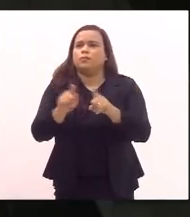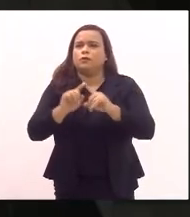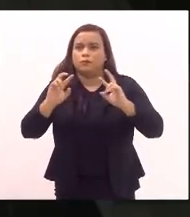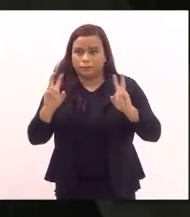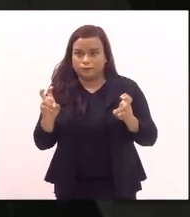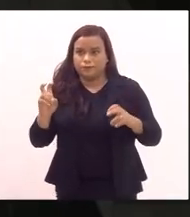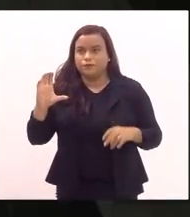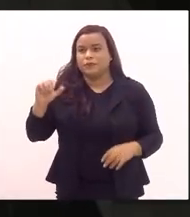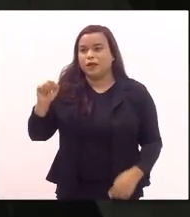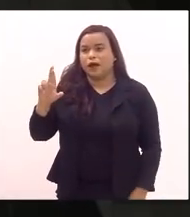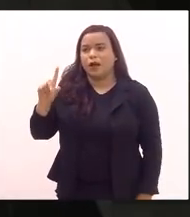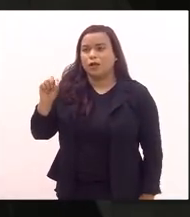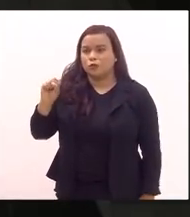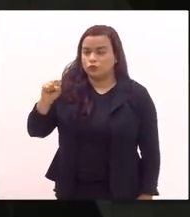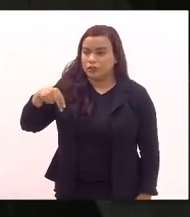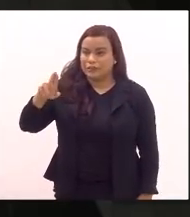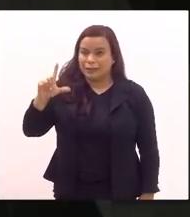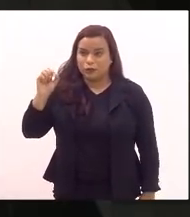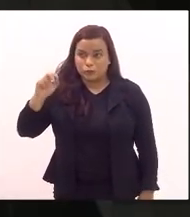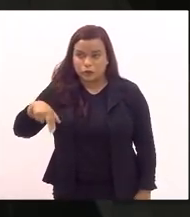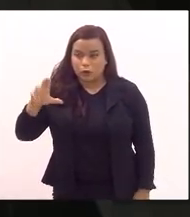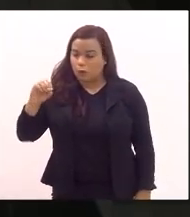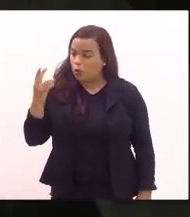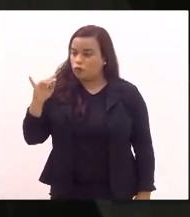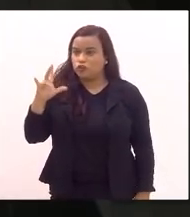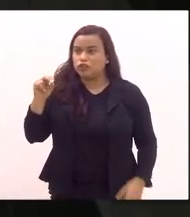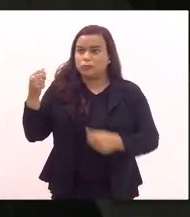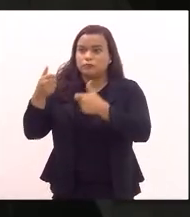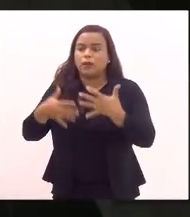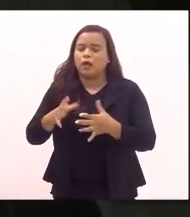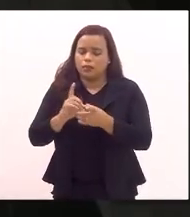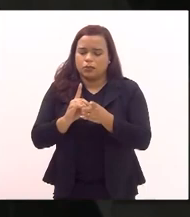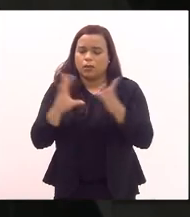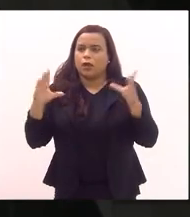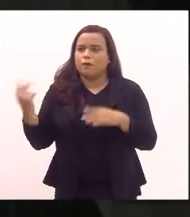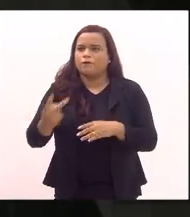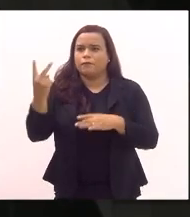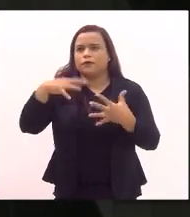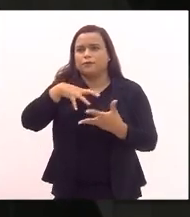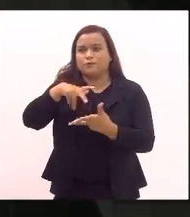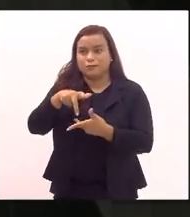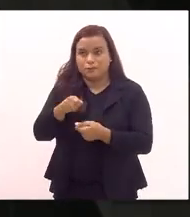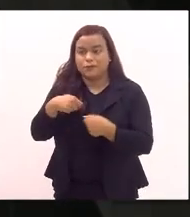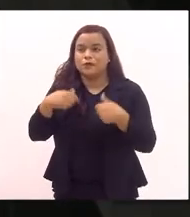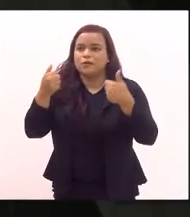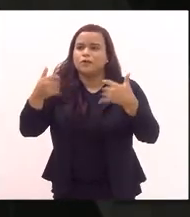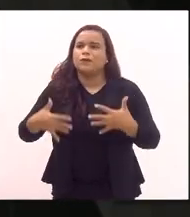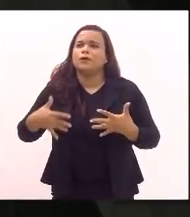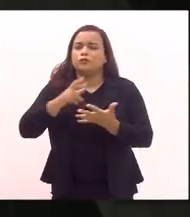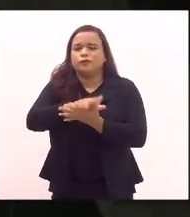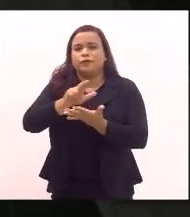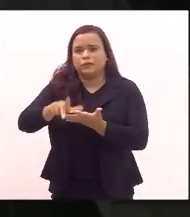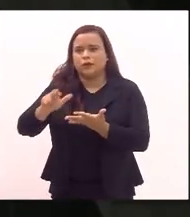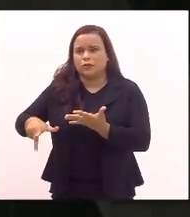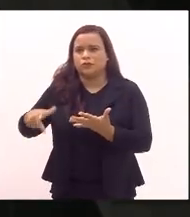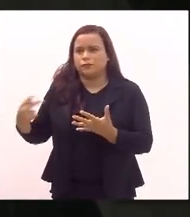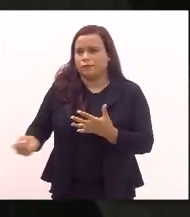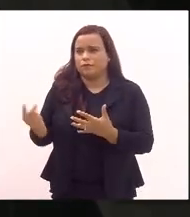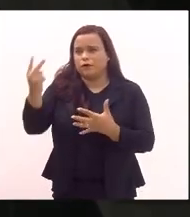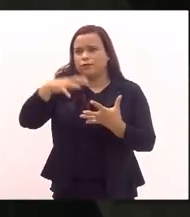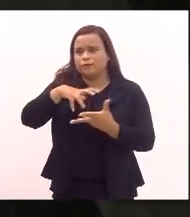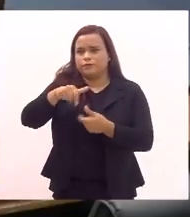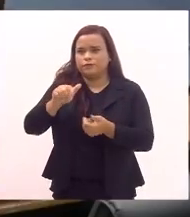com Carlos Nelson Coutinho que escreveram a democracia como valor Universal eu falo da diversidade como valor Universal